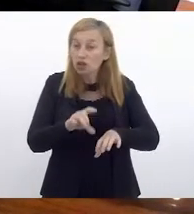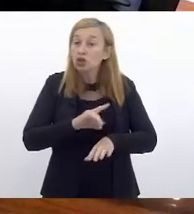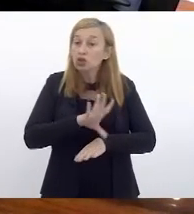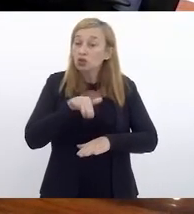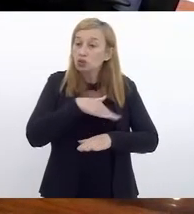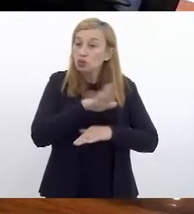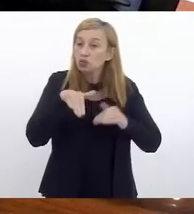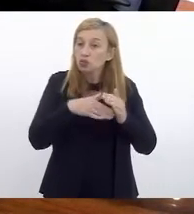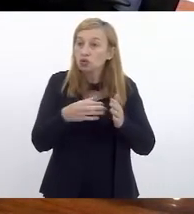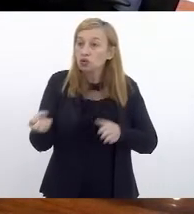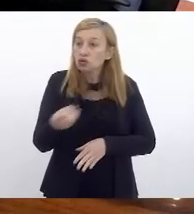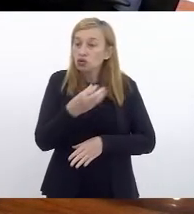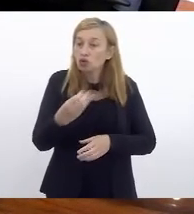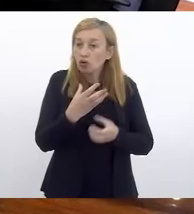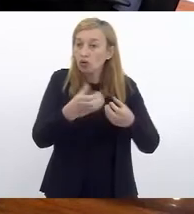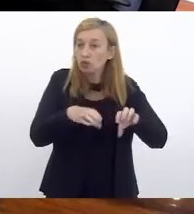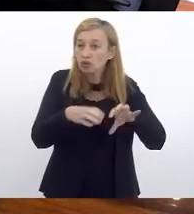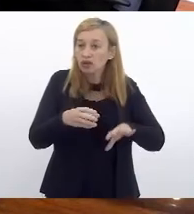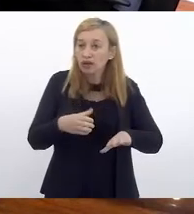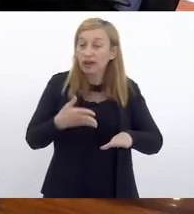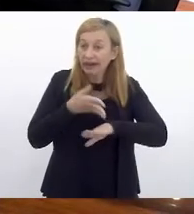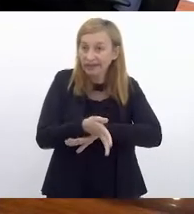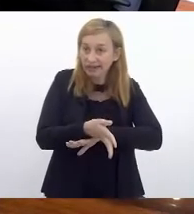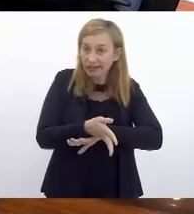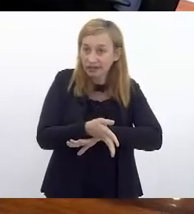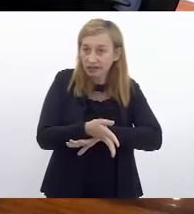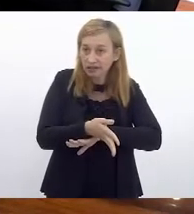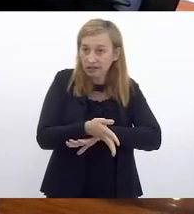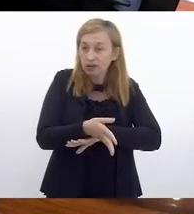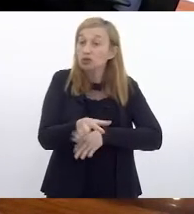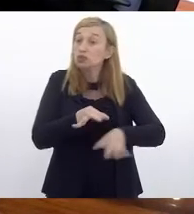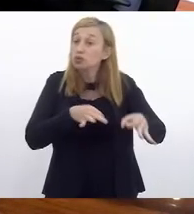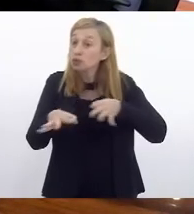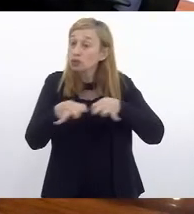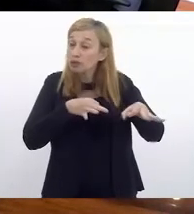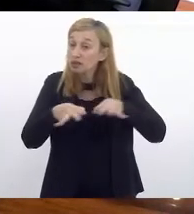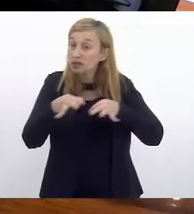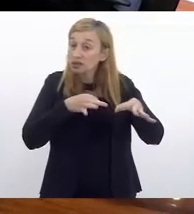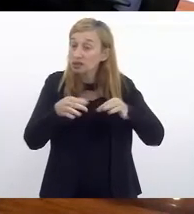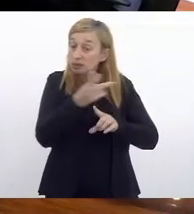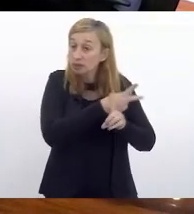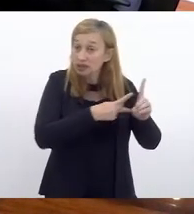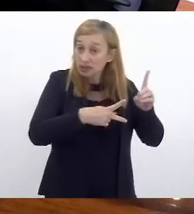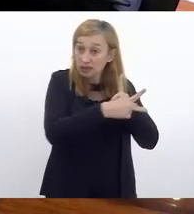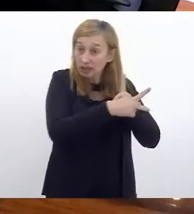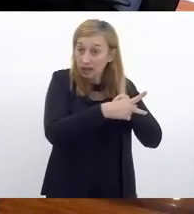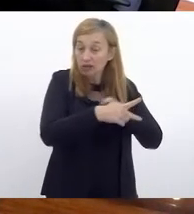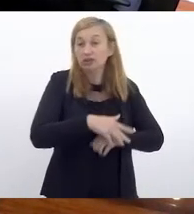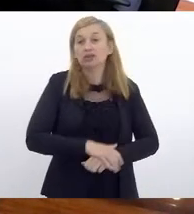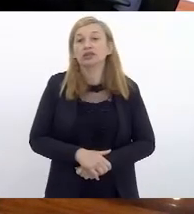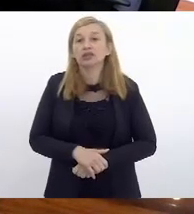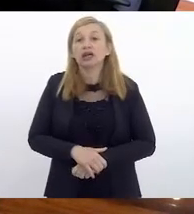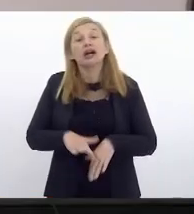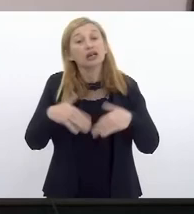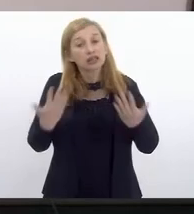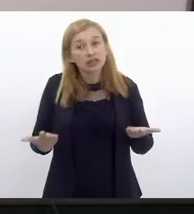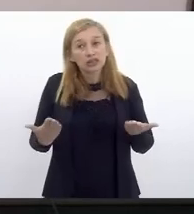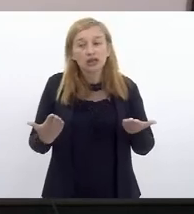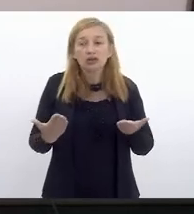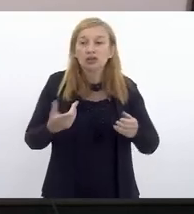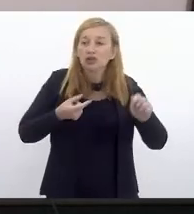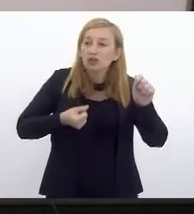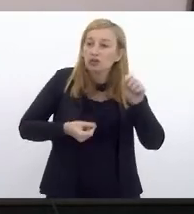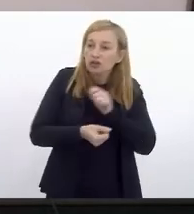novos concursados entram no plano previdenciário. Então, o plano